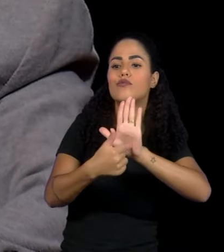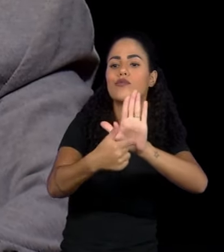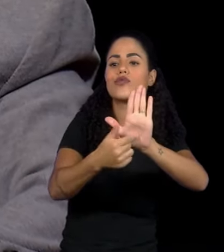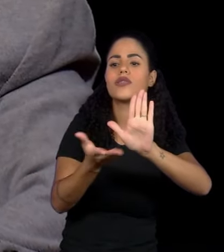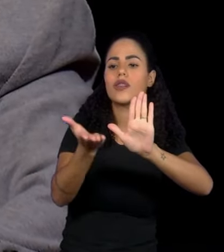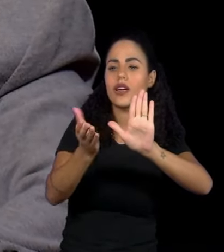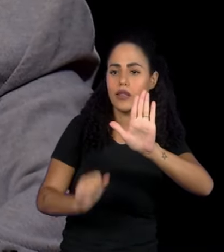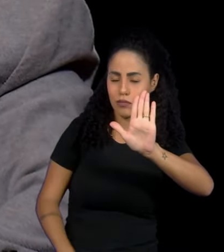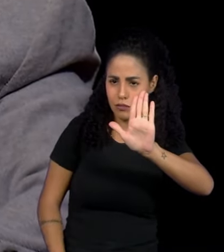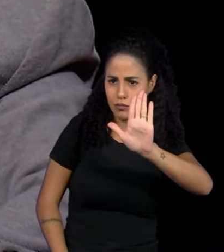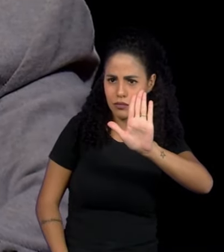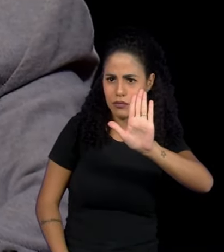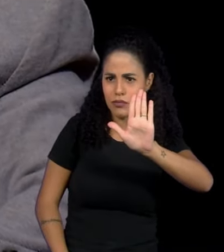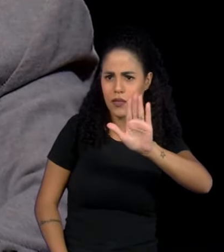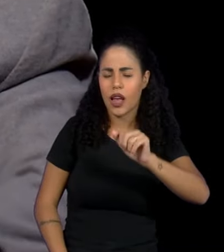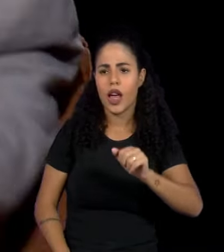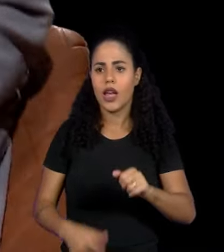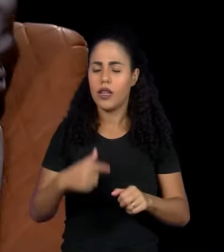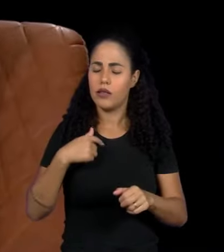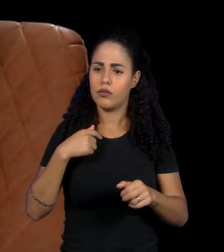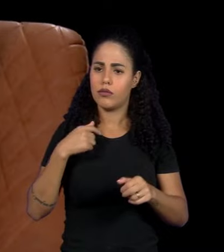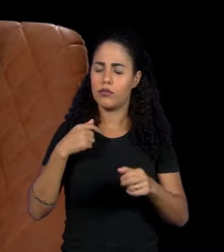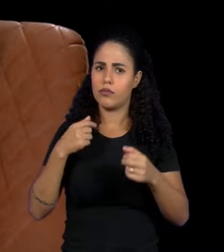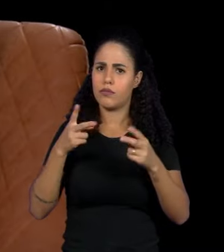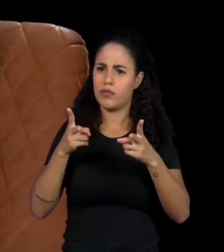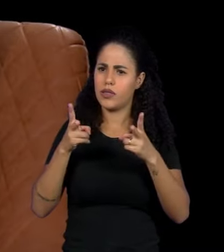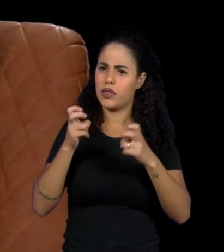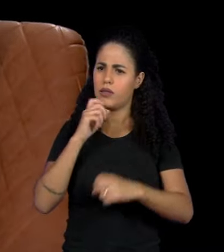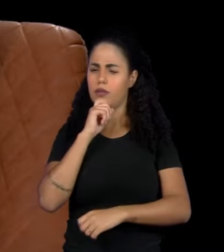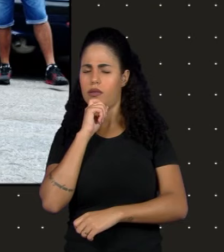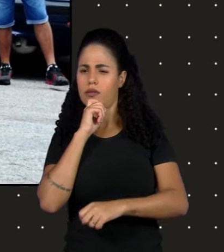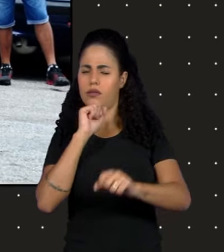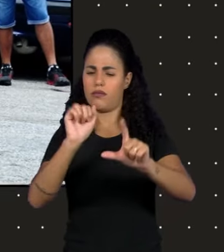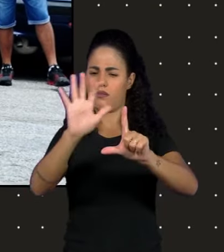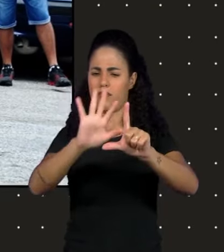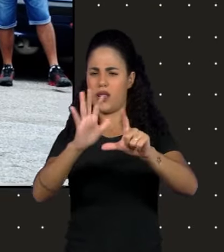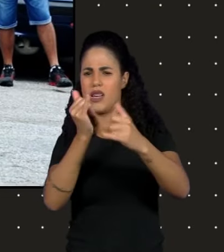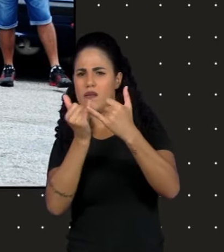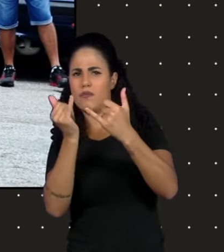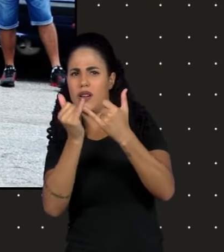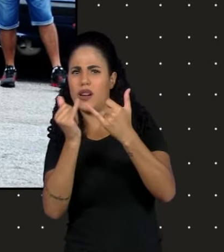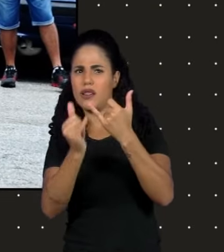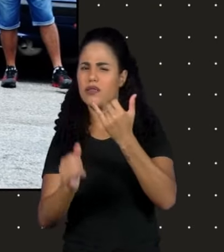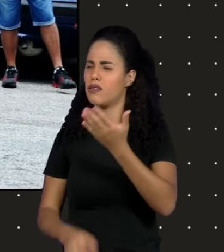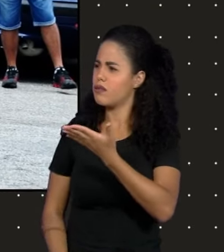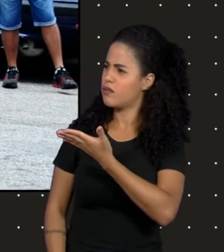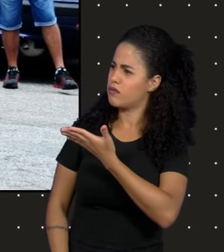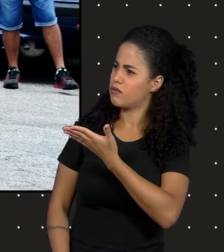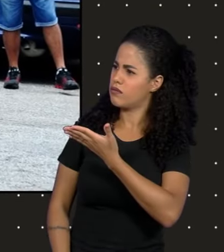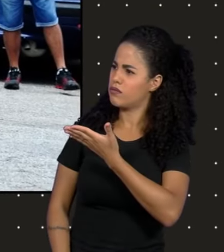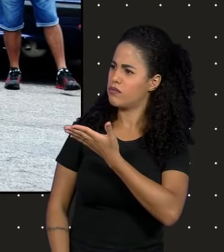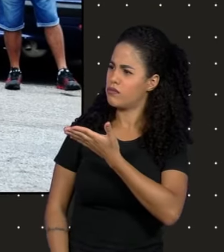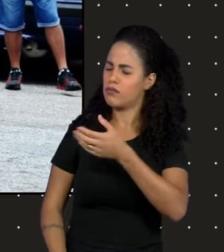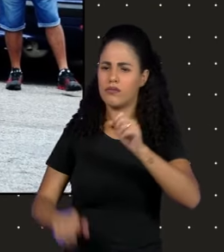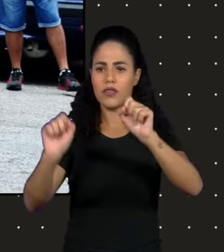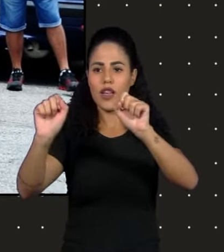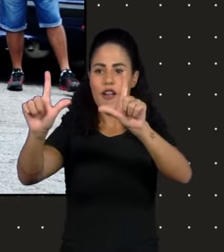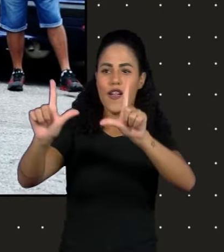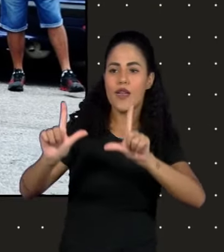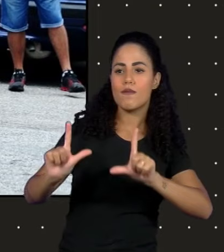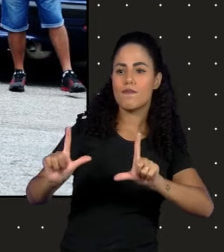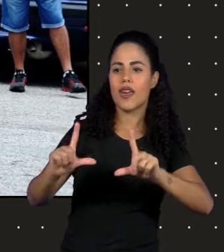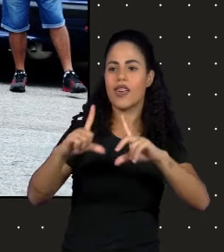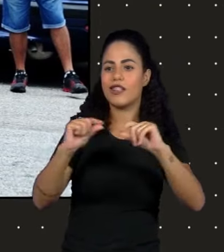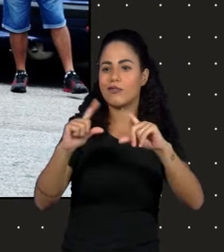reis, e eu percebi na hora, velho, isso parece uma figura da Ópera de Pequim, mas muito parecida, né? E os